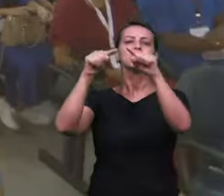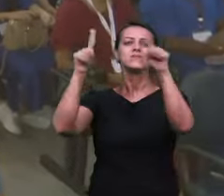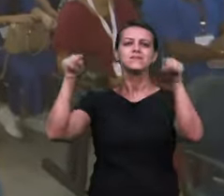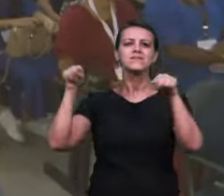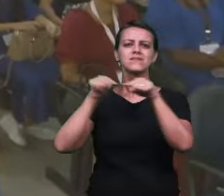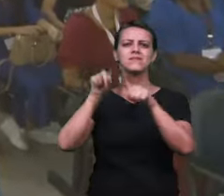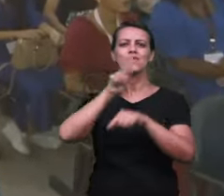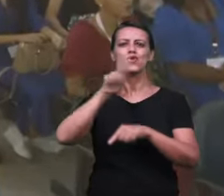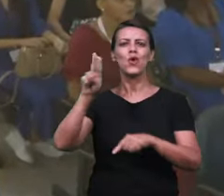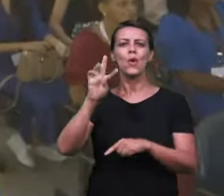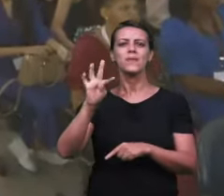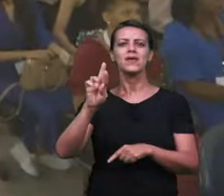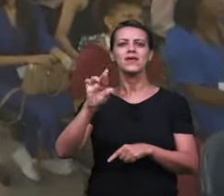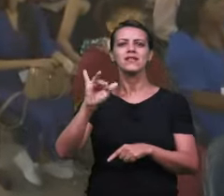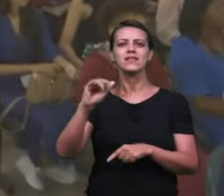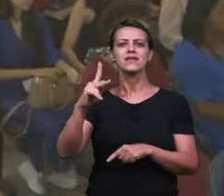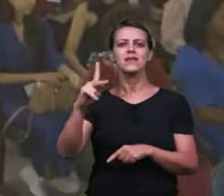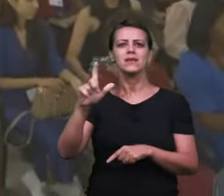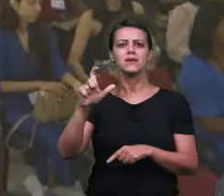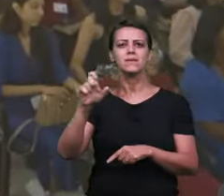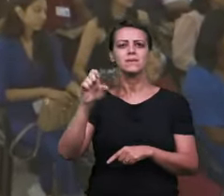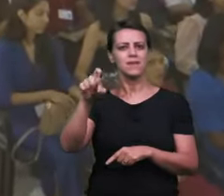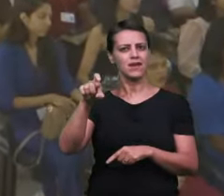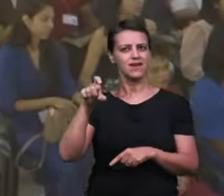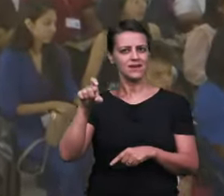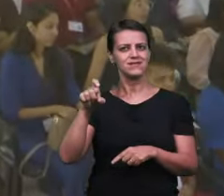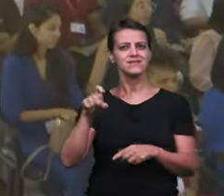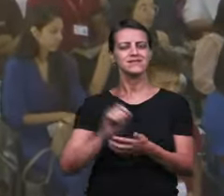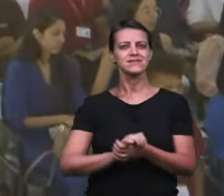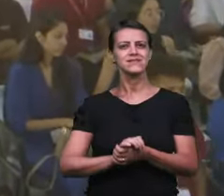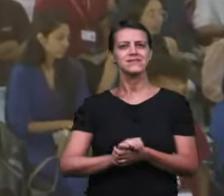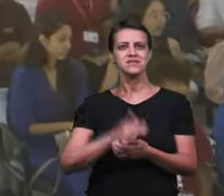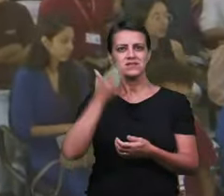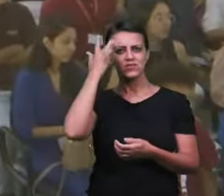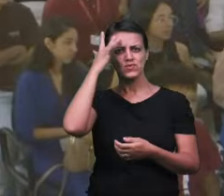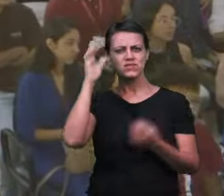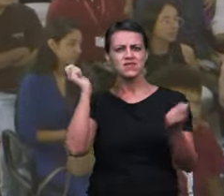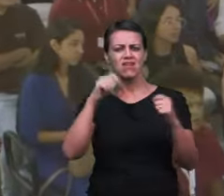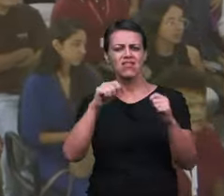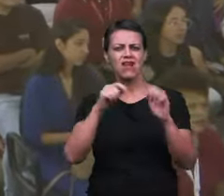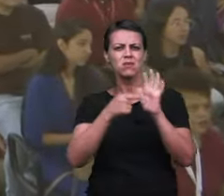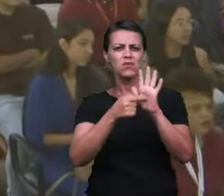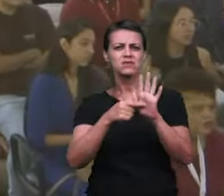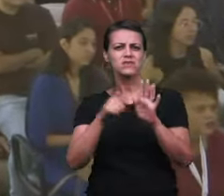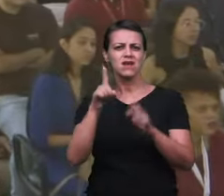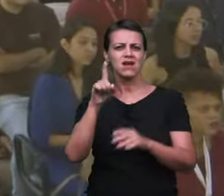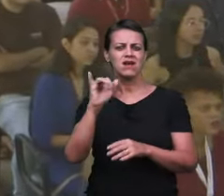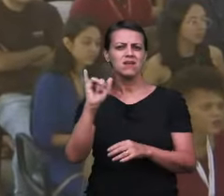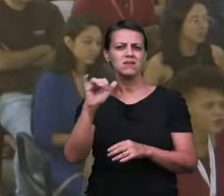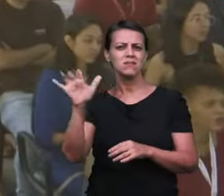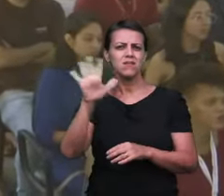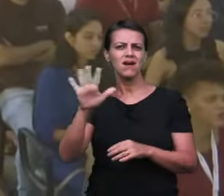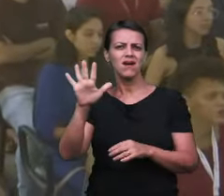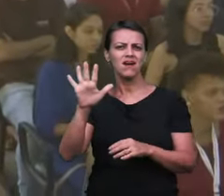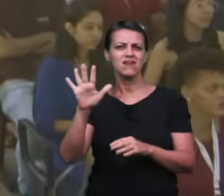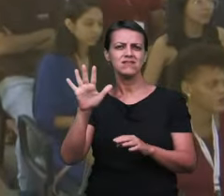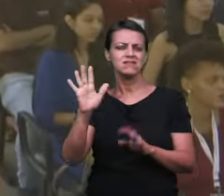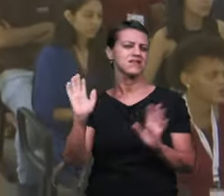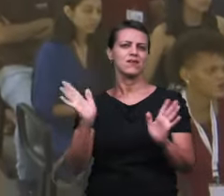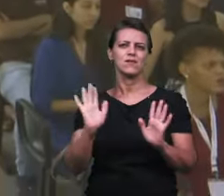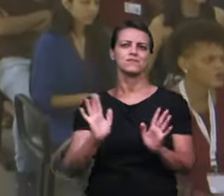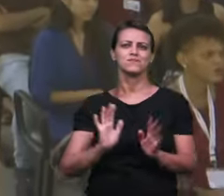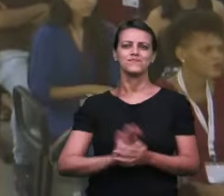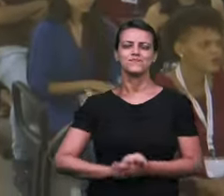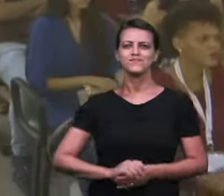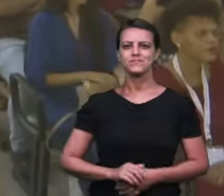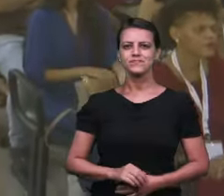chamamos de triplex. Não sei se dá para passar alguma imagem do triplex, não?